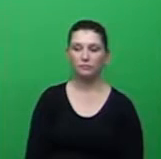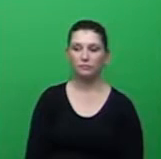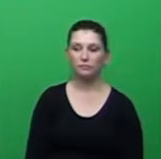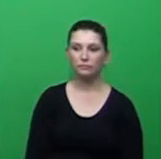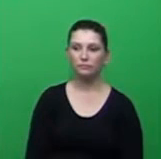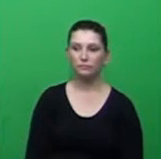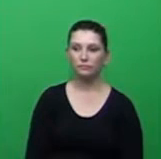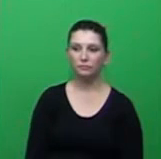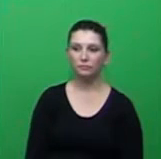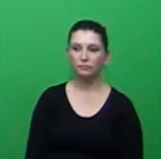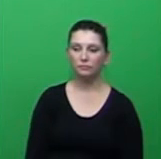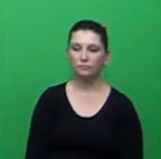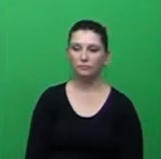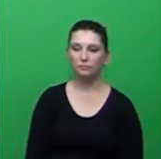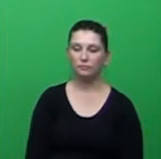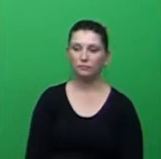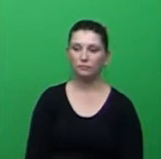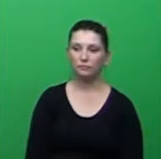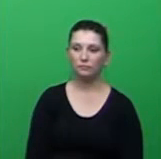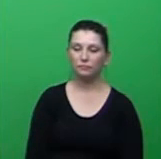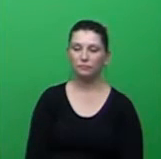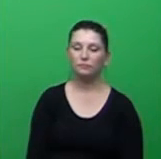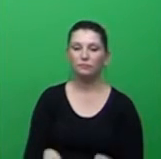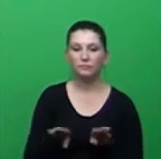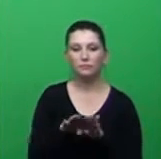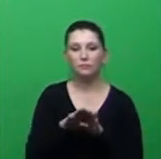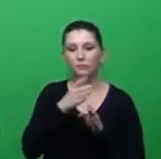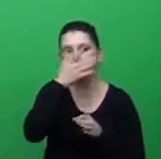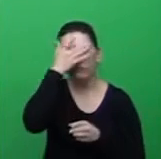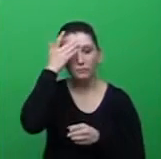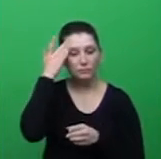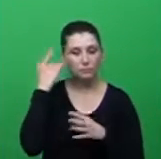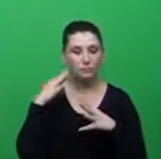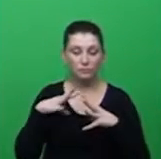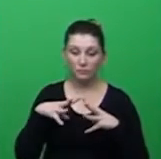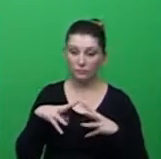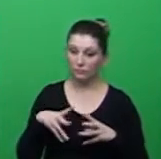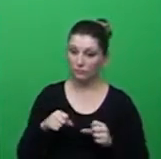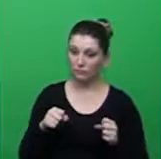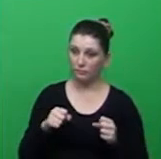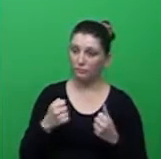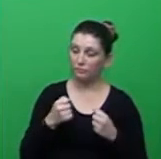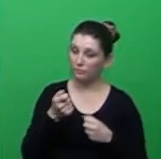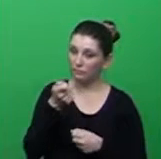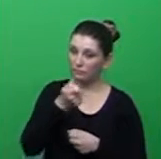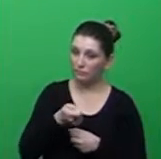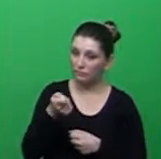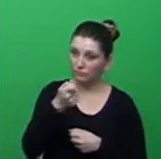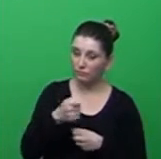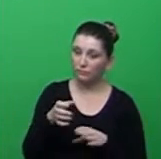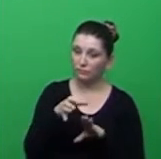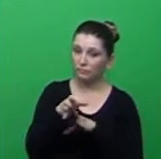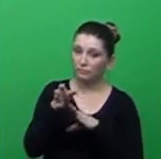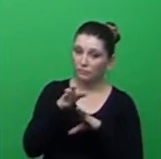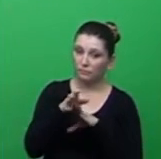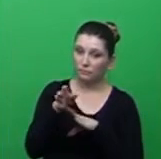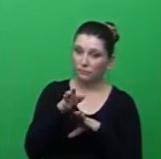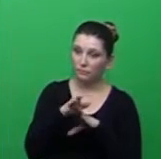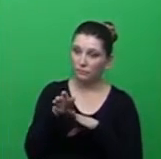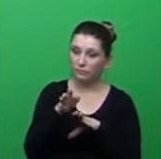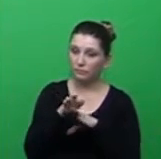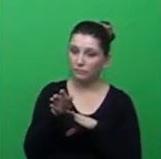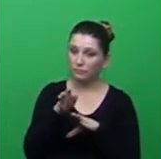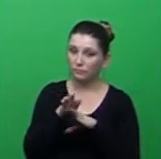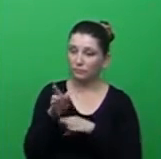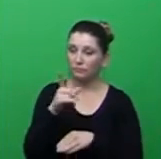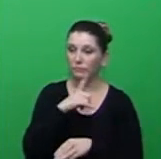ser orientado, deve ter as pessoas, né, tem um grupo dessa associação deles também, ser orientados também, para que realmente